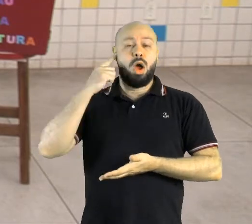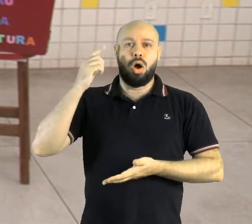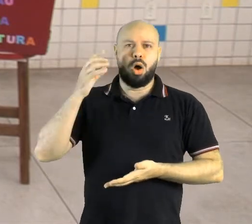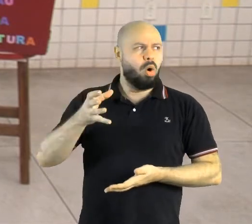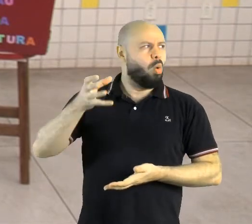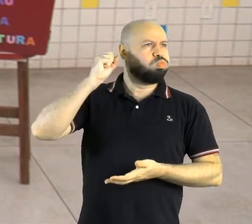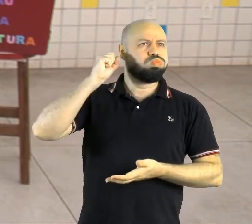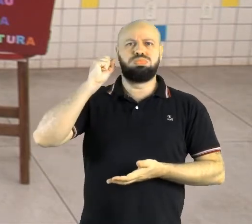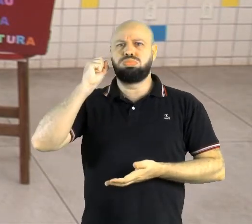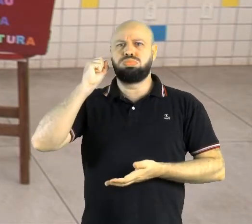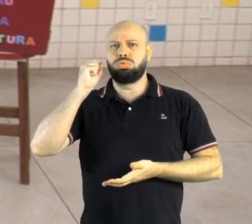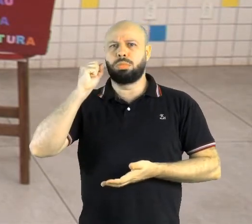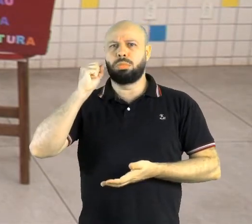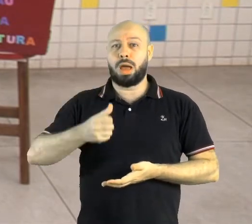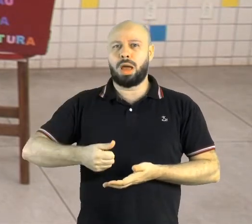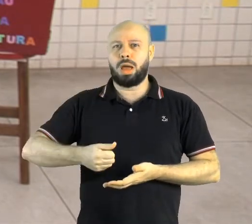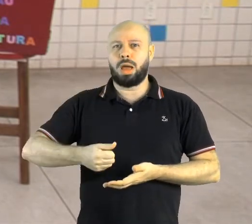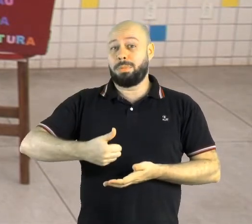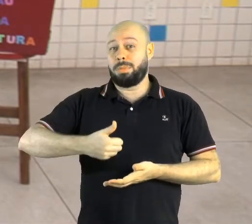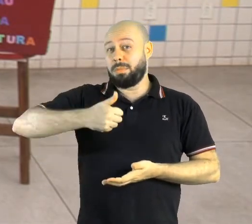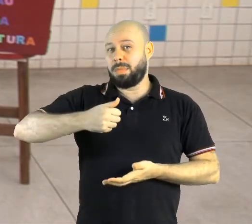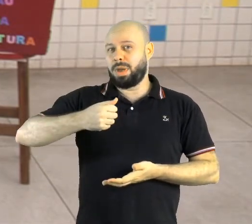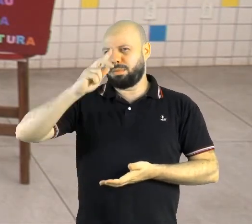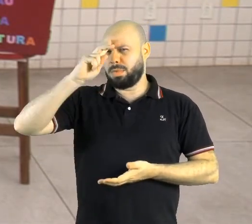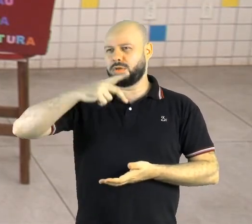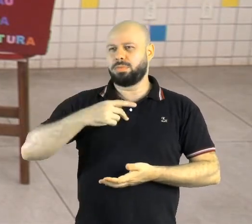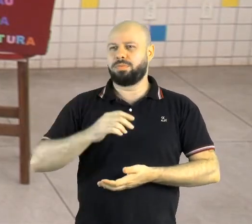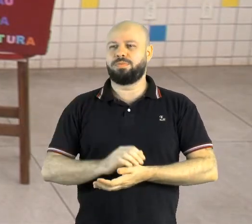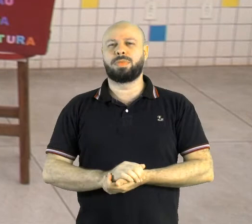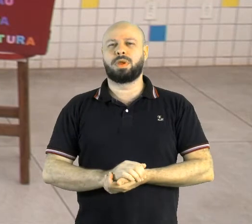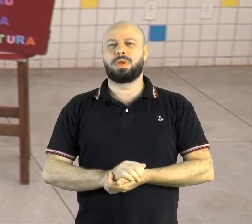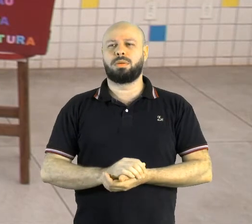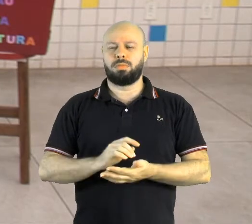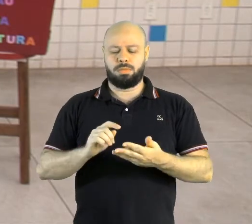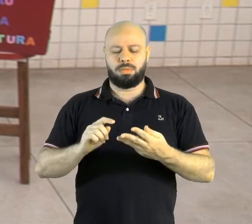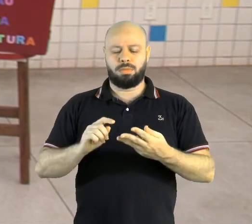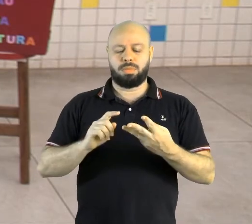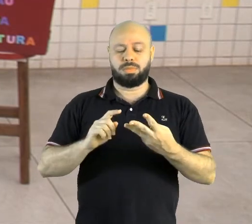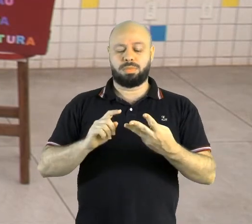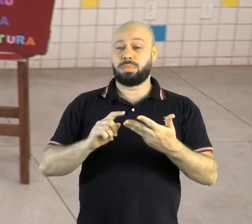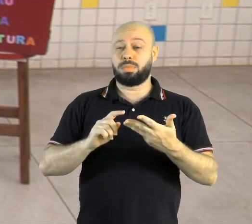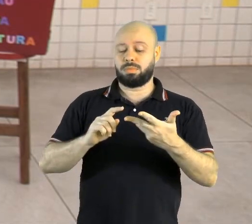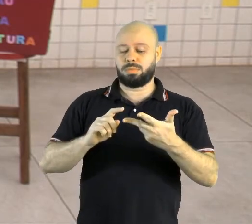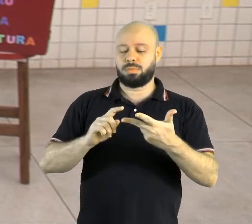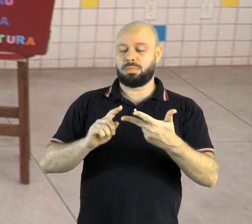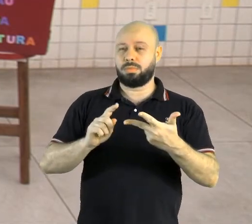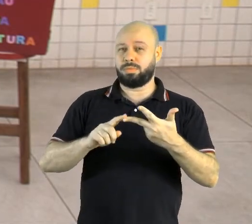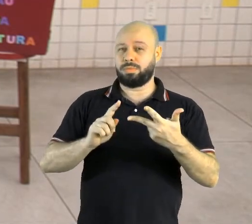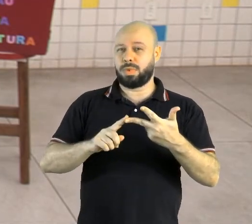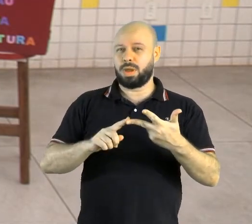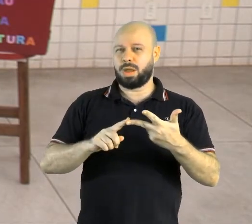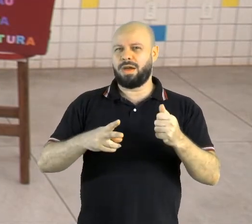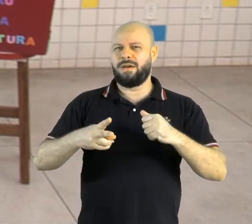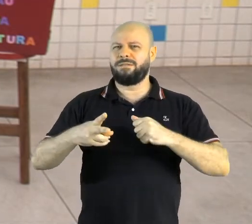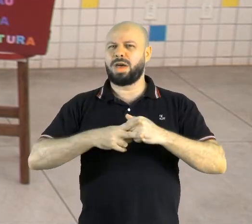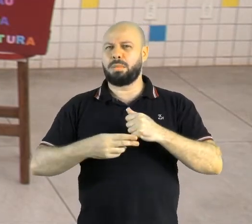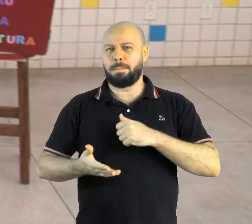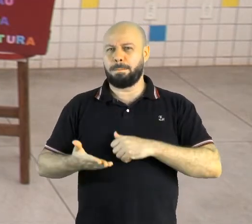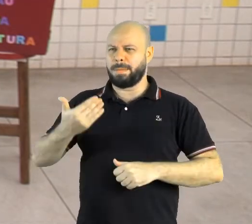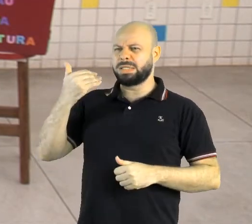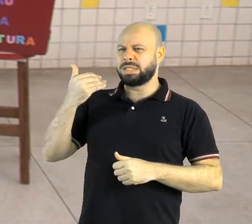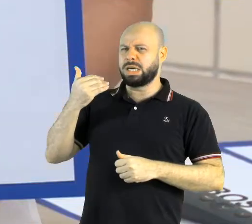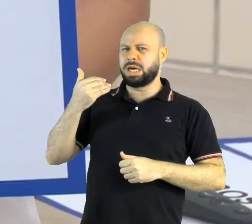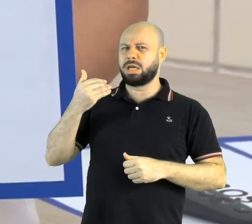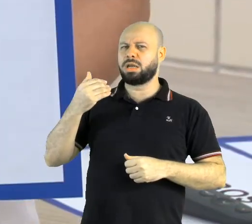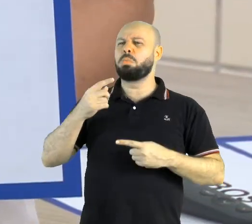primeira pessoa. Tem também quem? Os verbos, que vai estar no passado. Por quê? Se você está contando